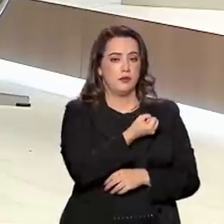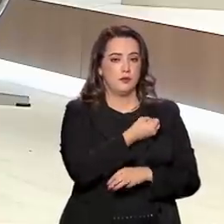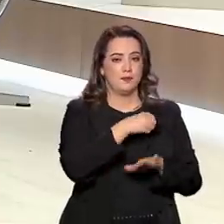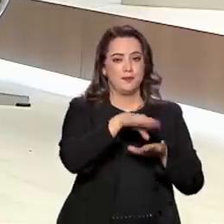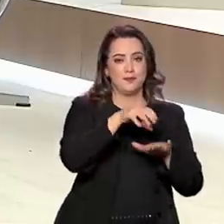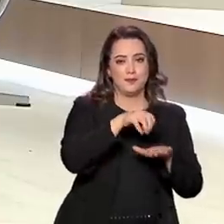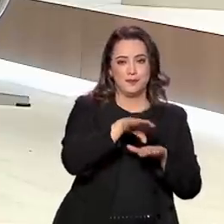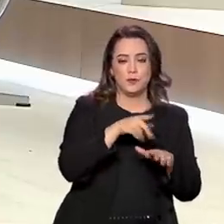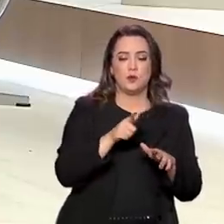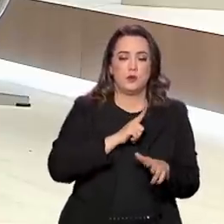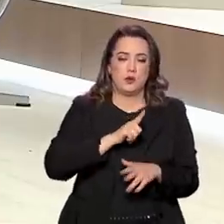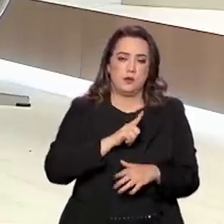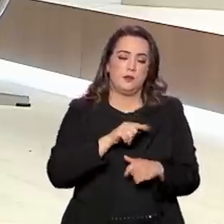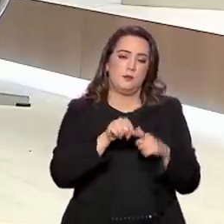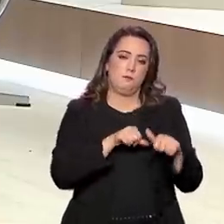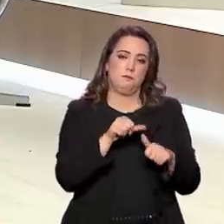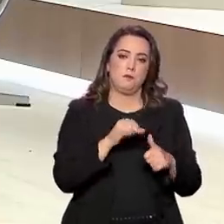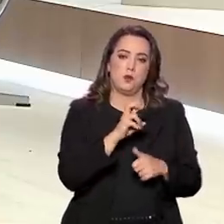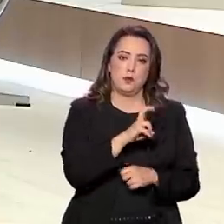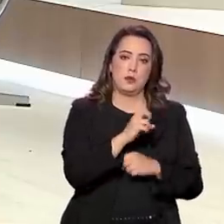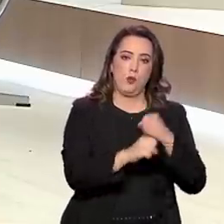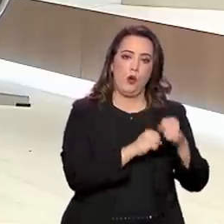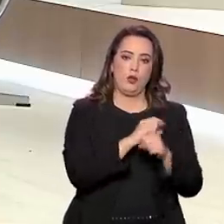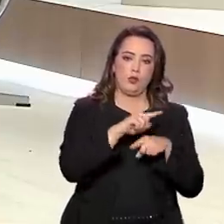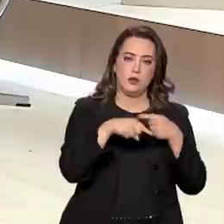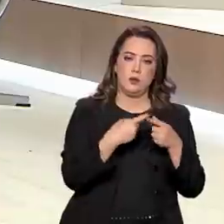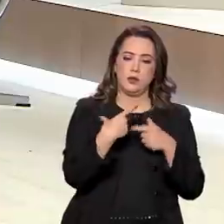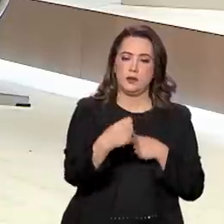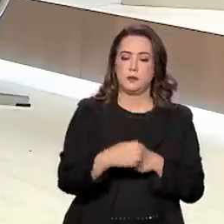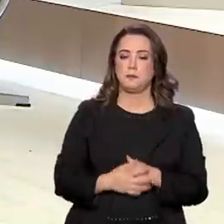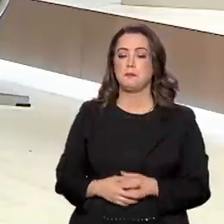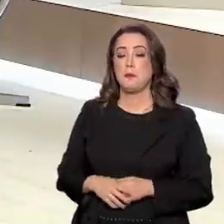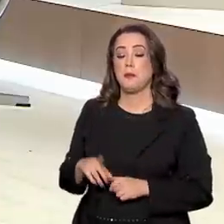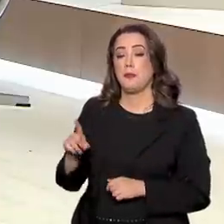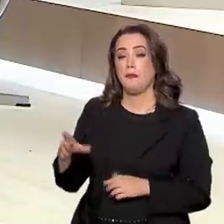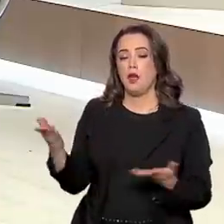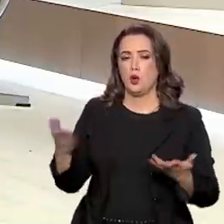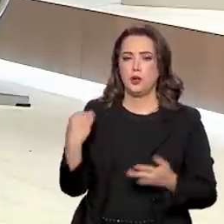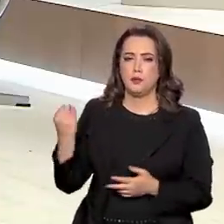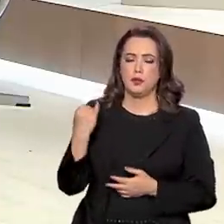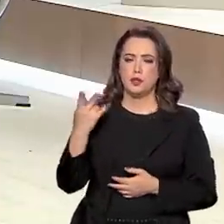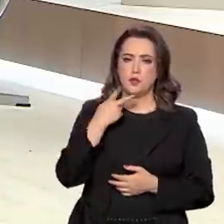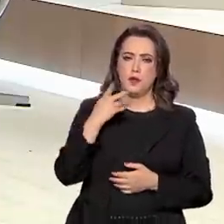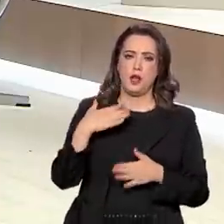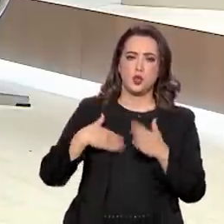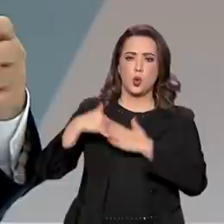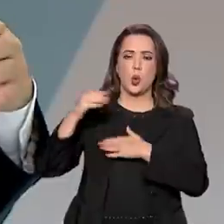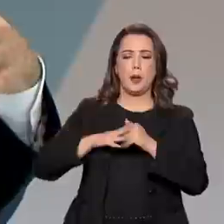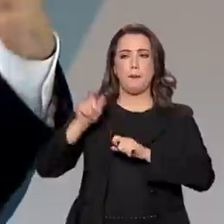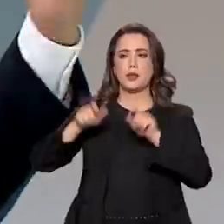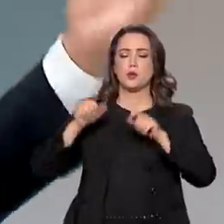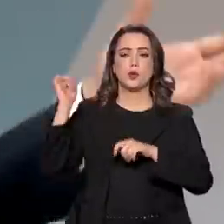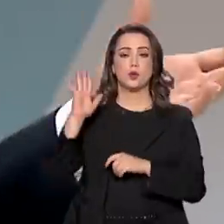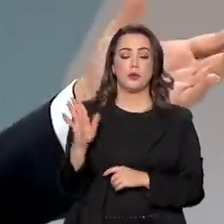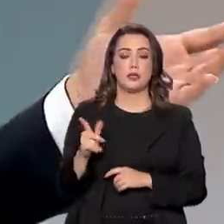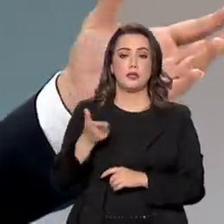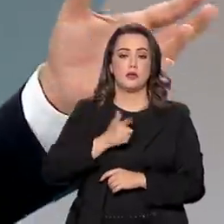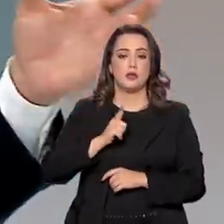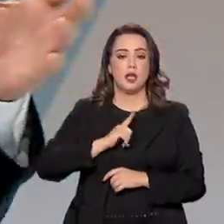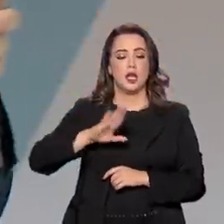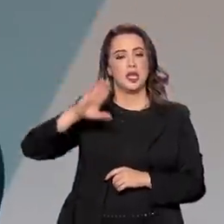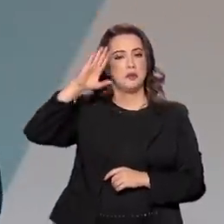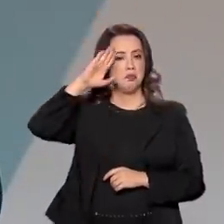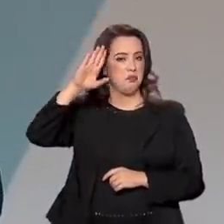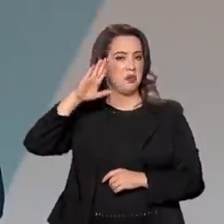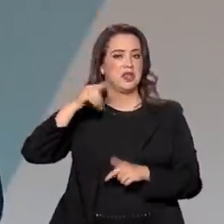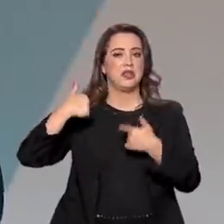um aspecto bem interessante também que eu não sabia essa questão da convocação de qualquer cidadão brasileiro tem aceite